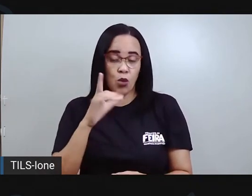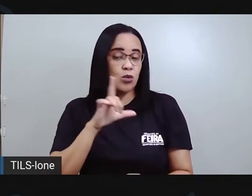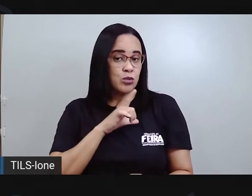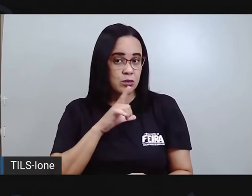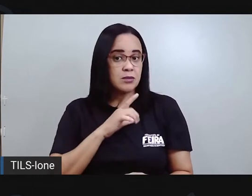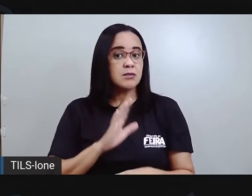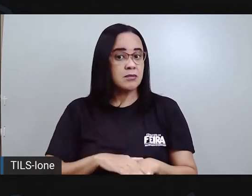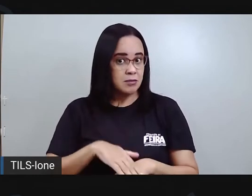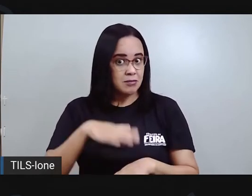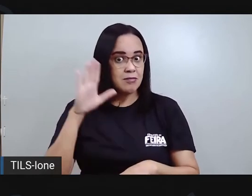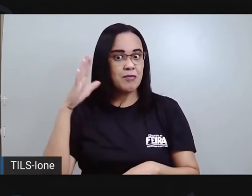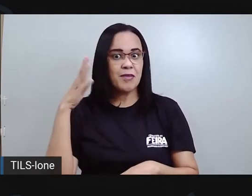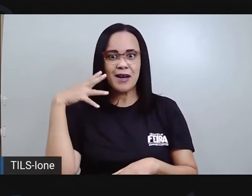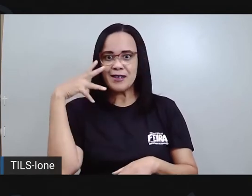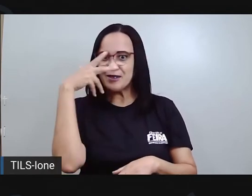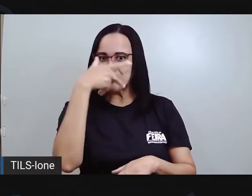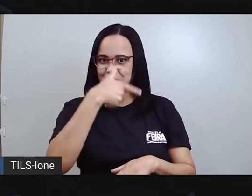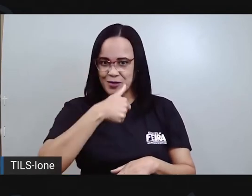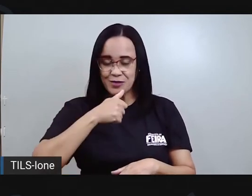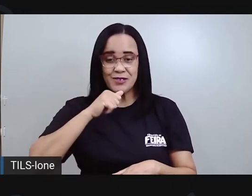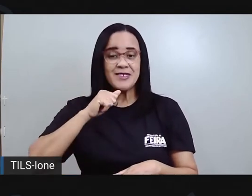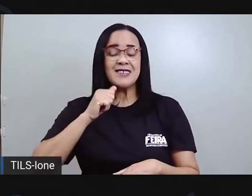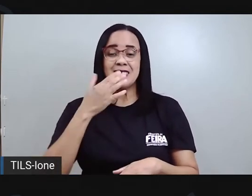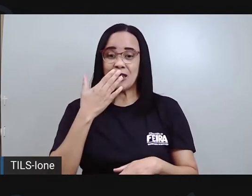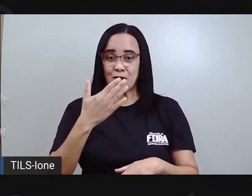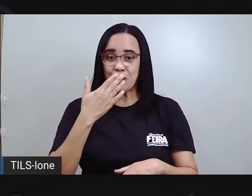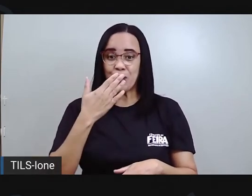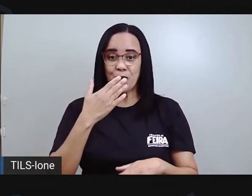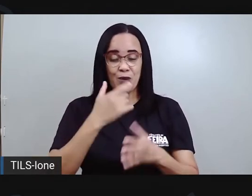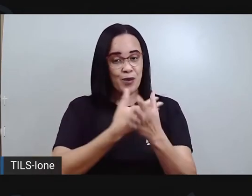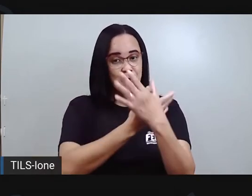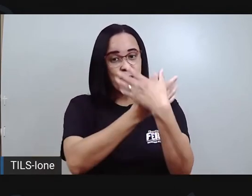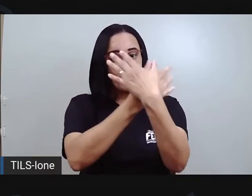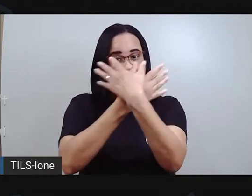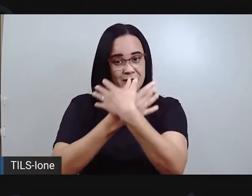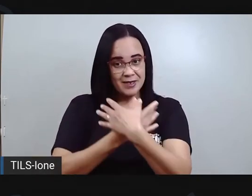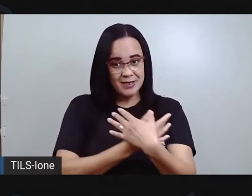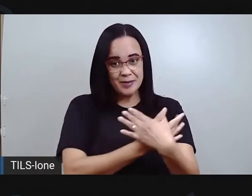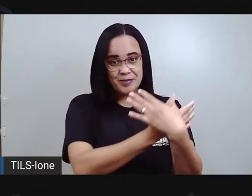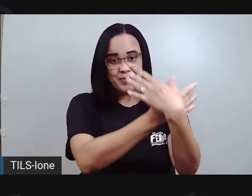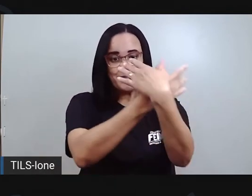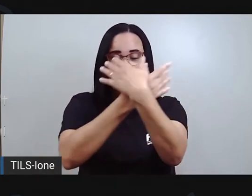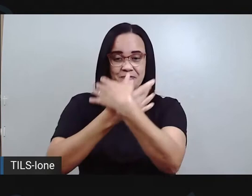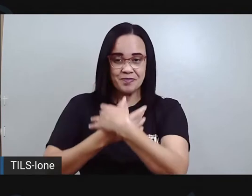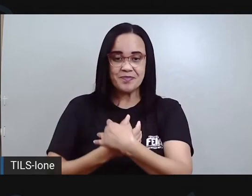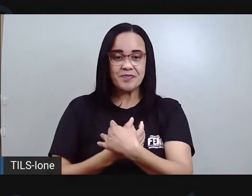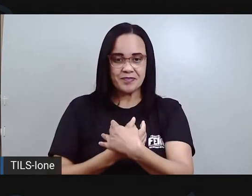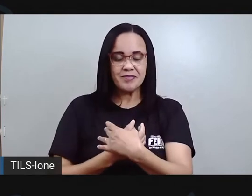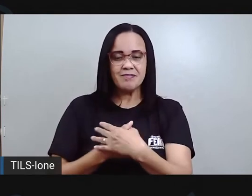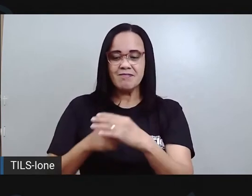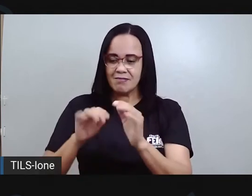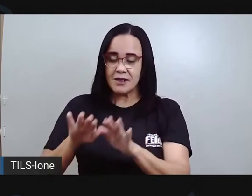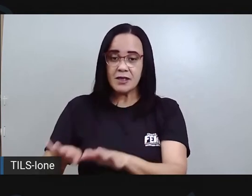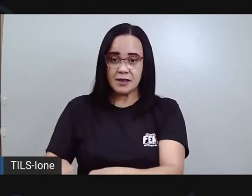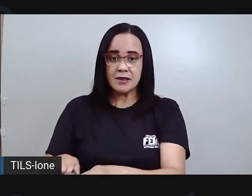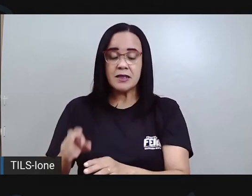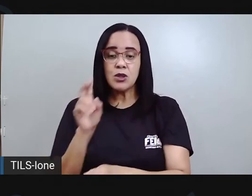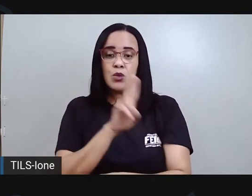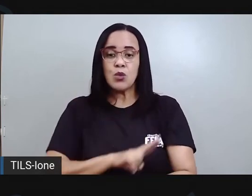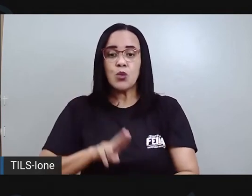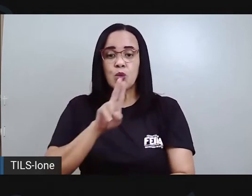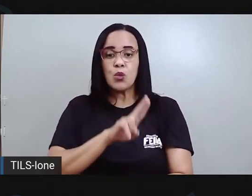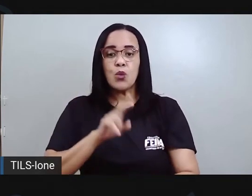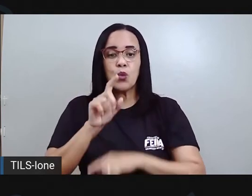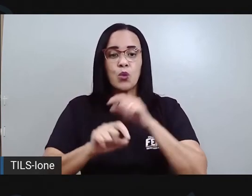mais colorida a borboleta fica, tá joia? Então, eu vou colocar aqui minhas canetinhas. Vamos usar também,